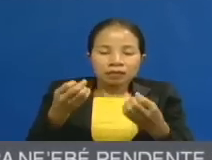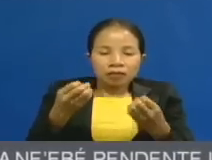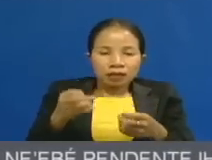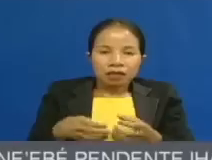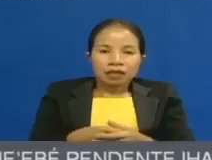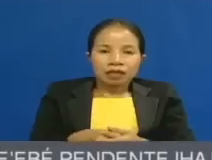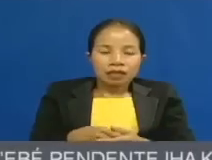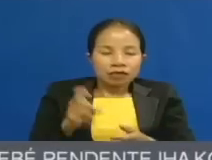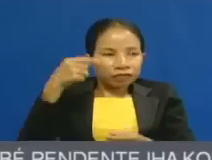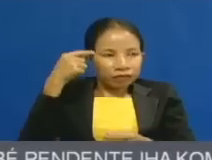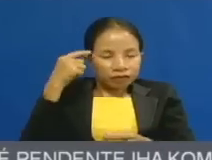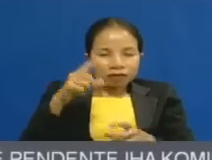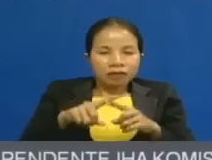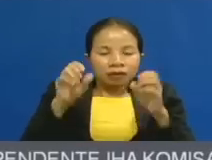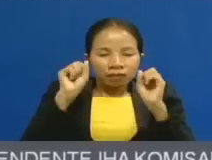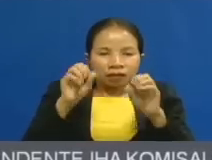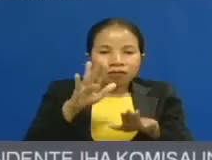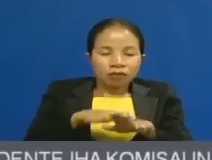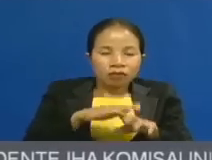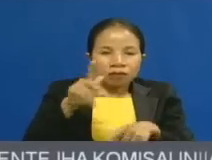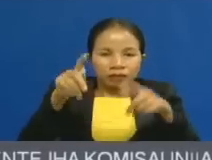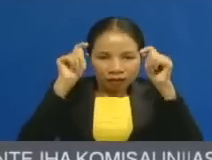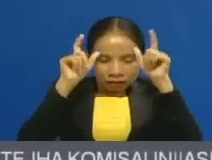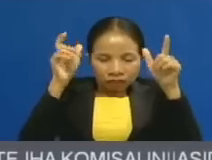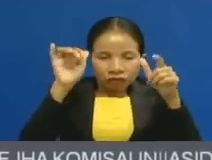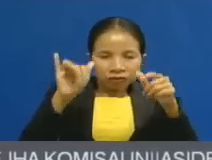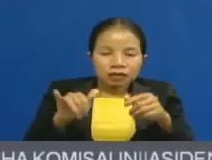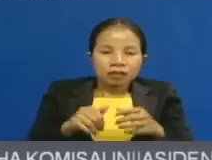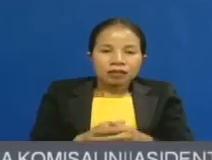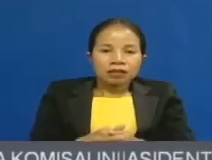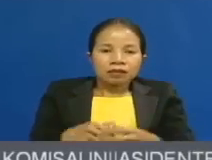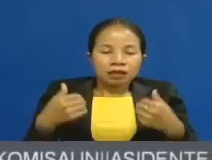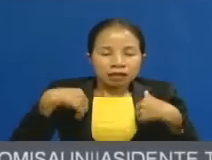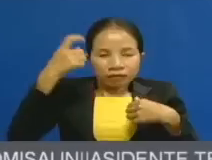mai be sebele karik bolumos timor wansira Timor Wansir ini memang